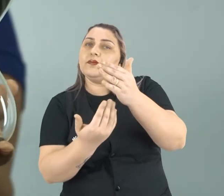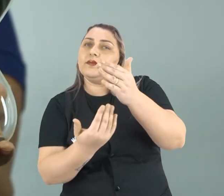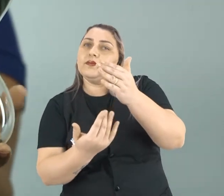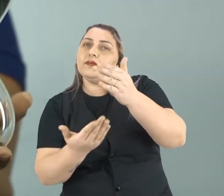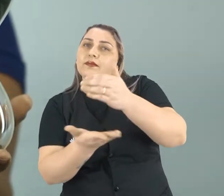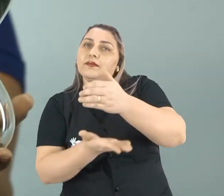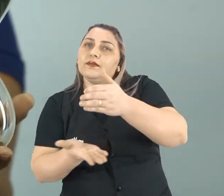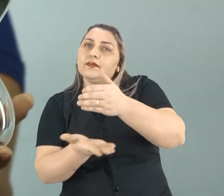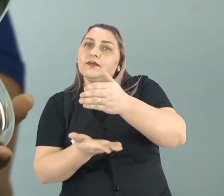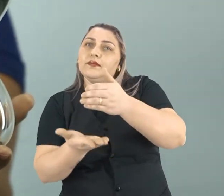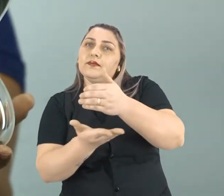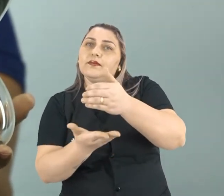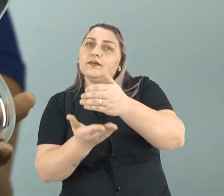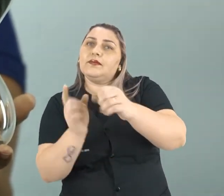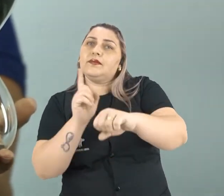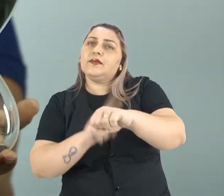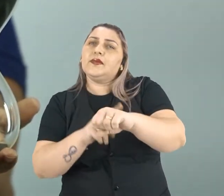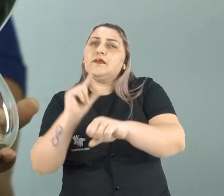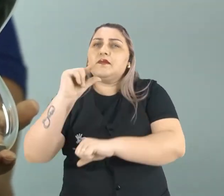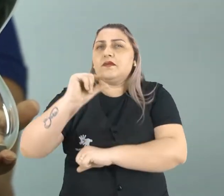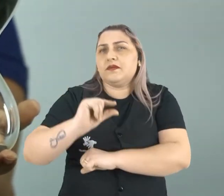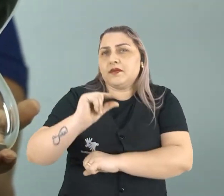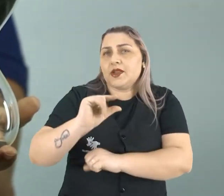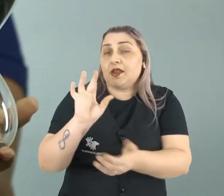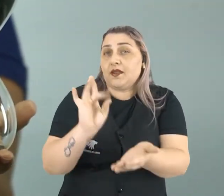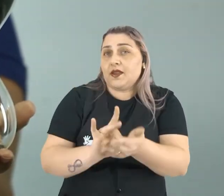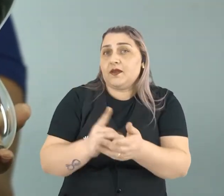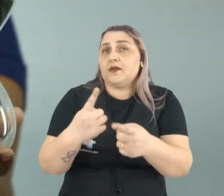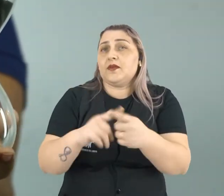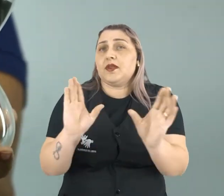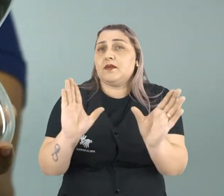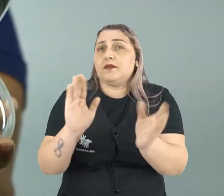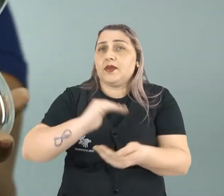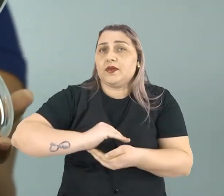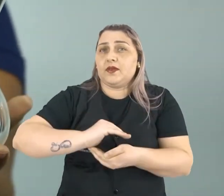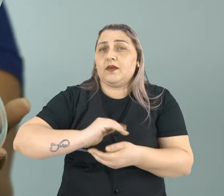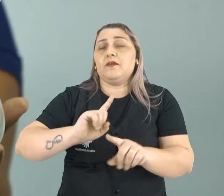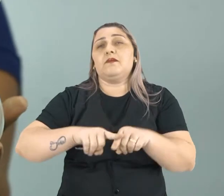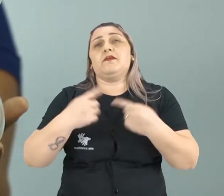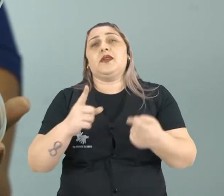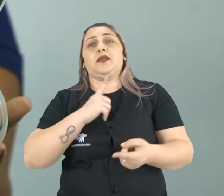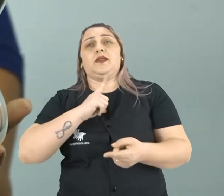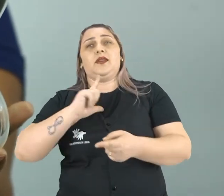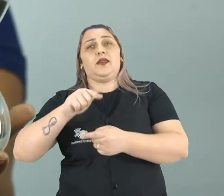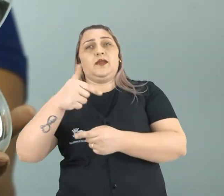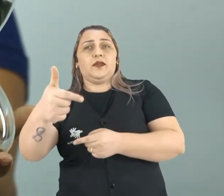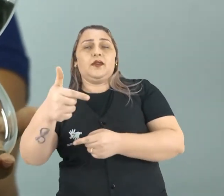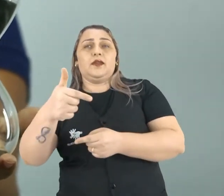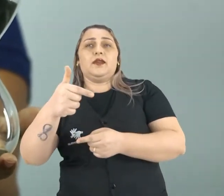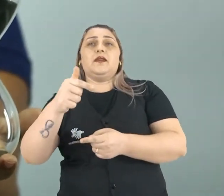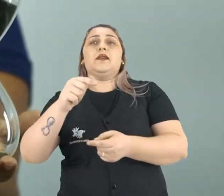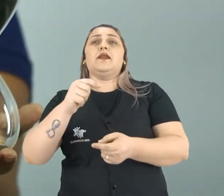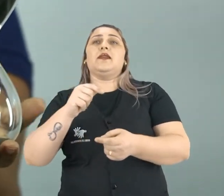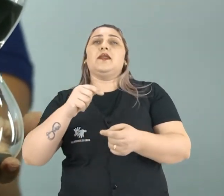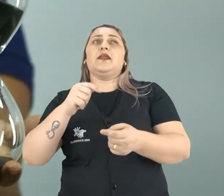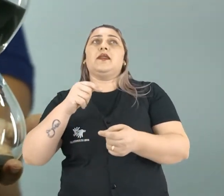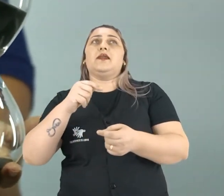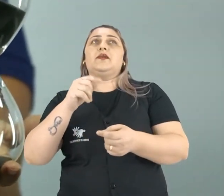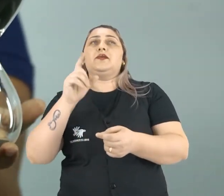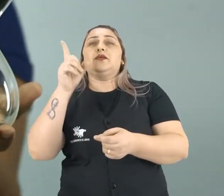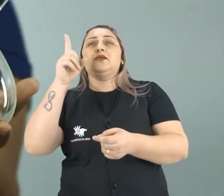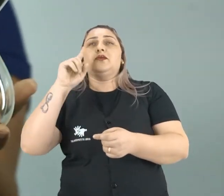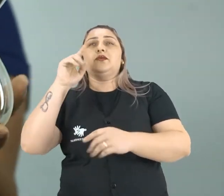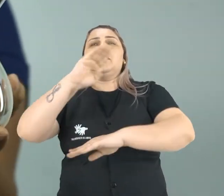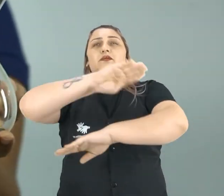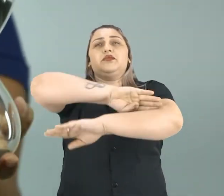de baixo um tempo mais curto, não é verdade? Porque ela é menor. Mas tem outras que passam o dia inteiro